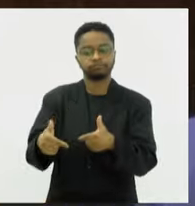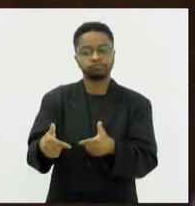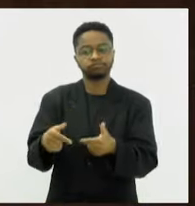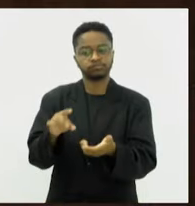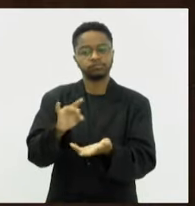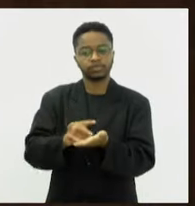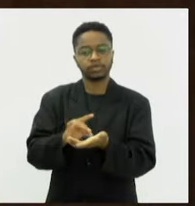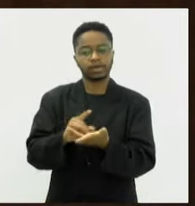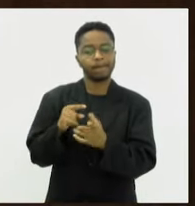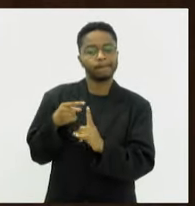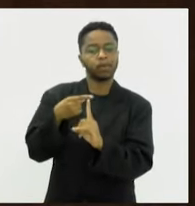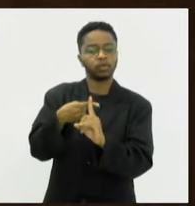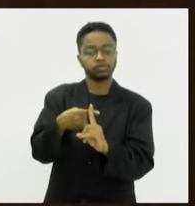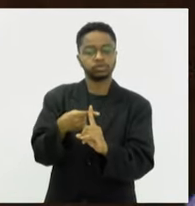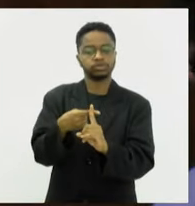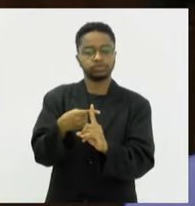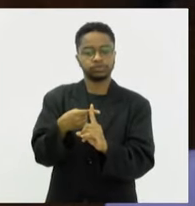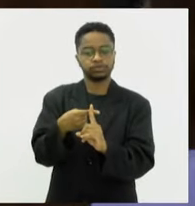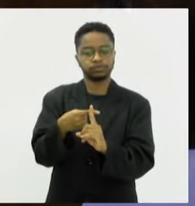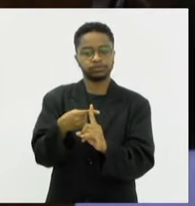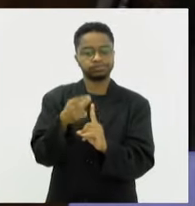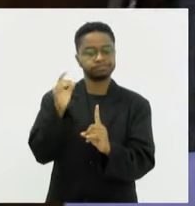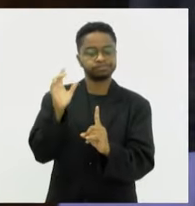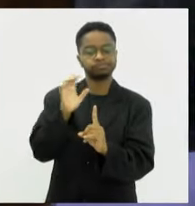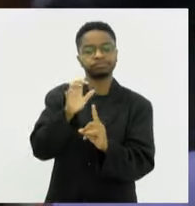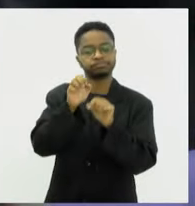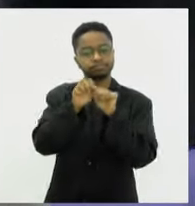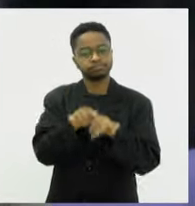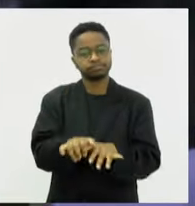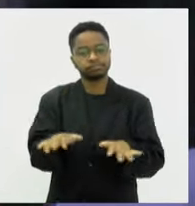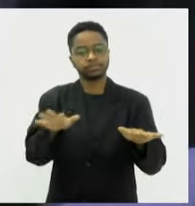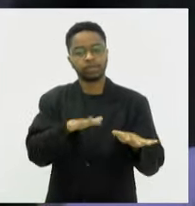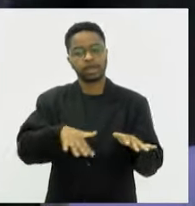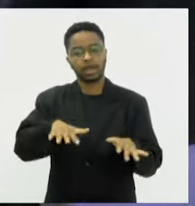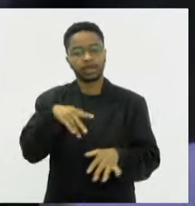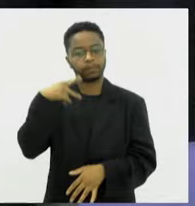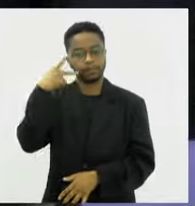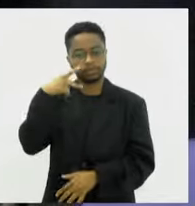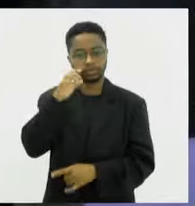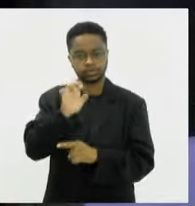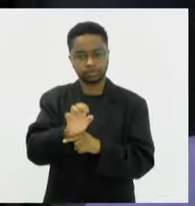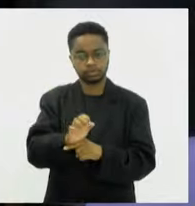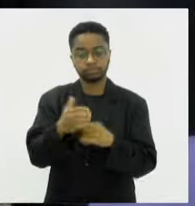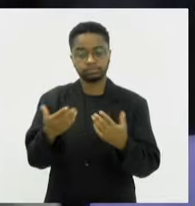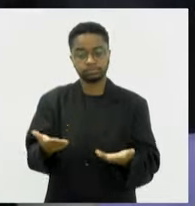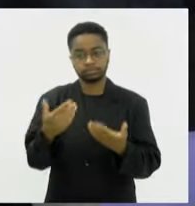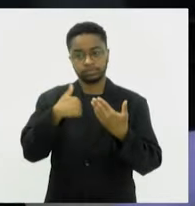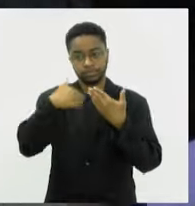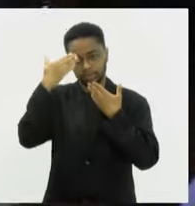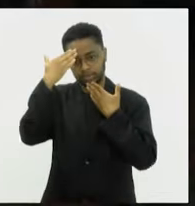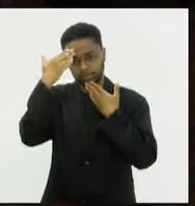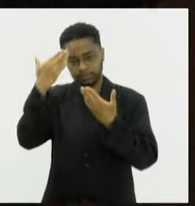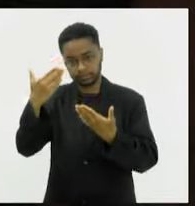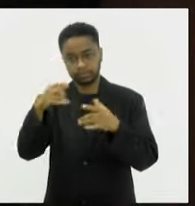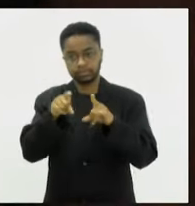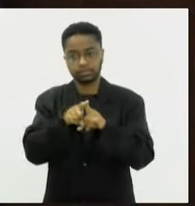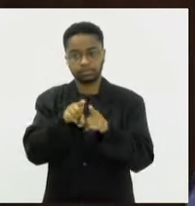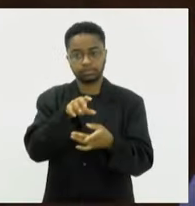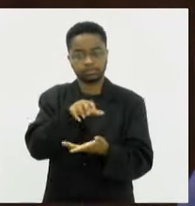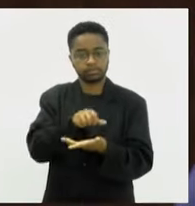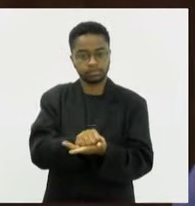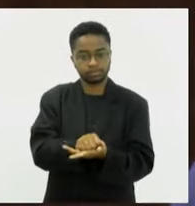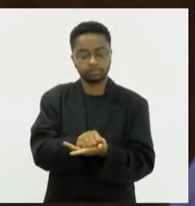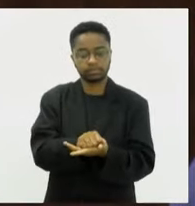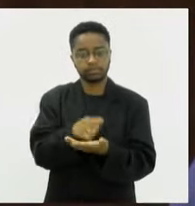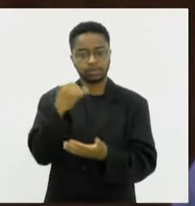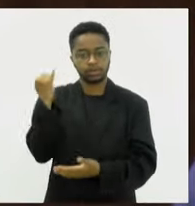surpreendido positivamente toda a política estadual. Então, agradeço e deixo aqui esse registro que